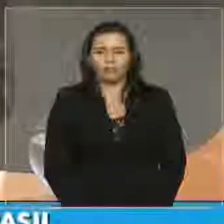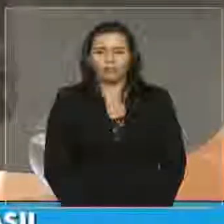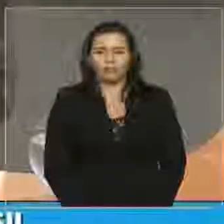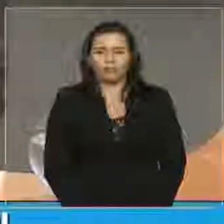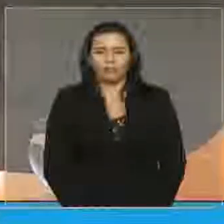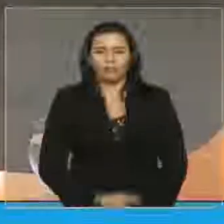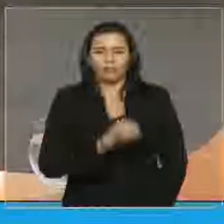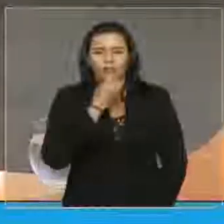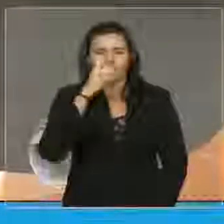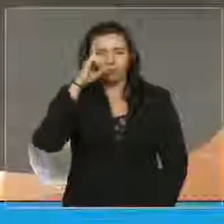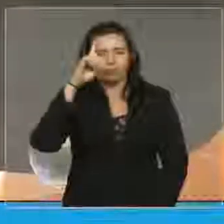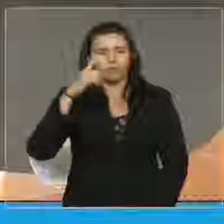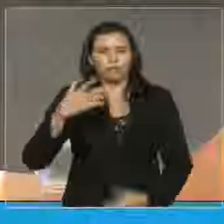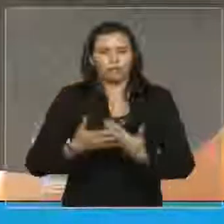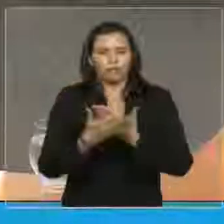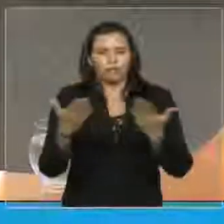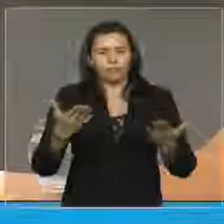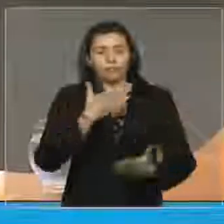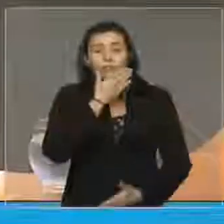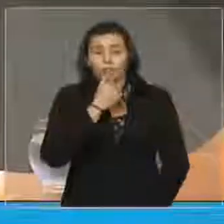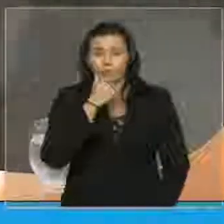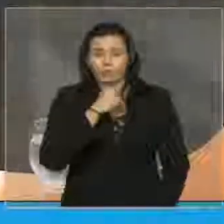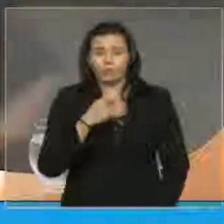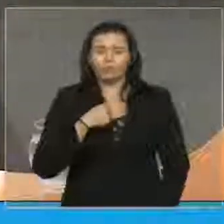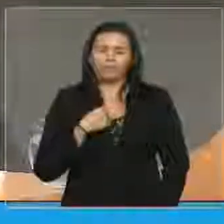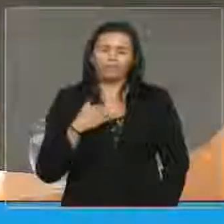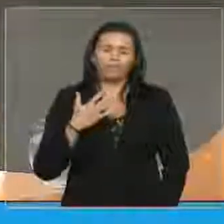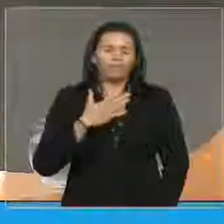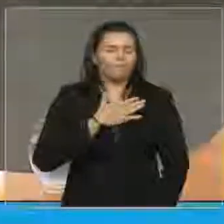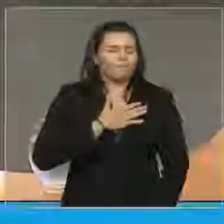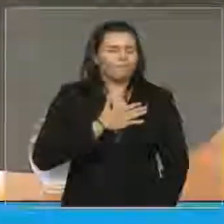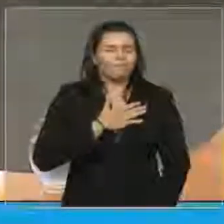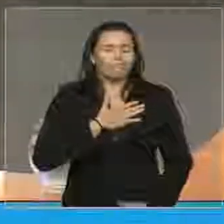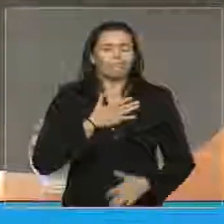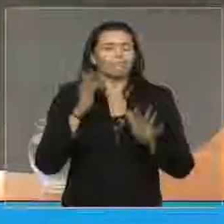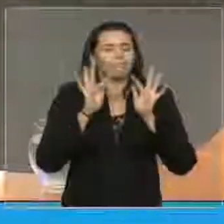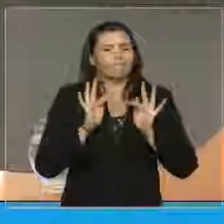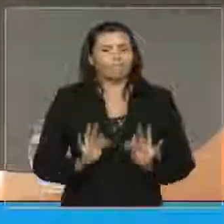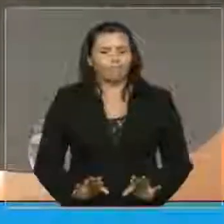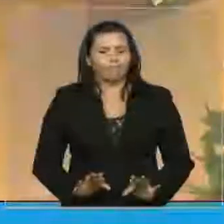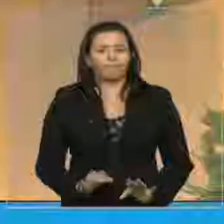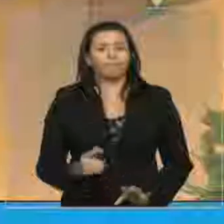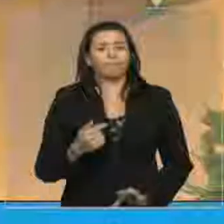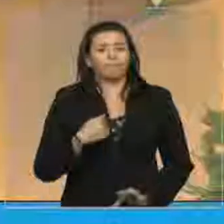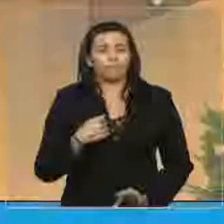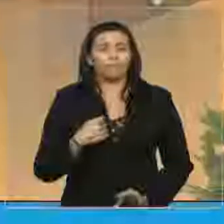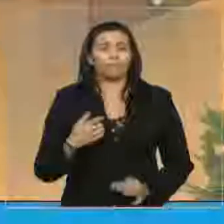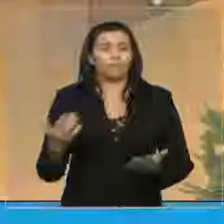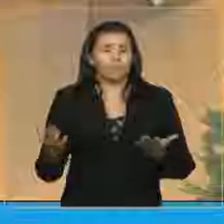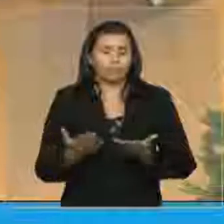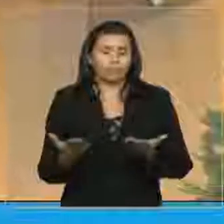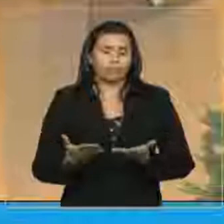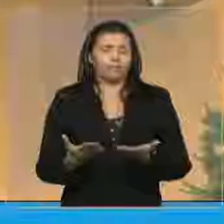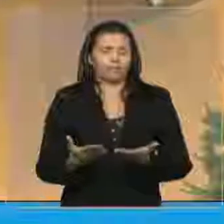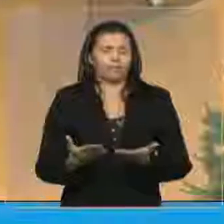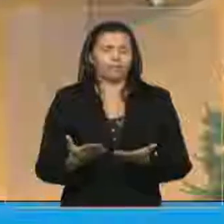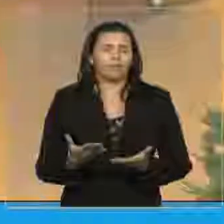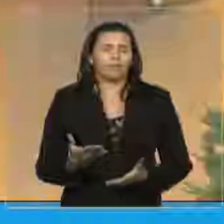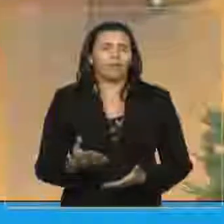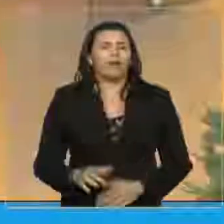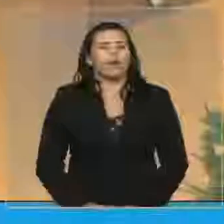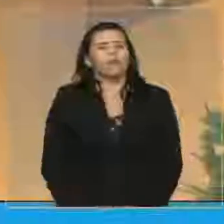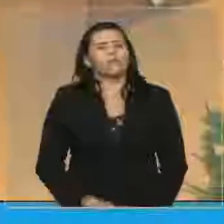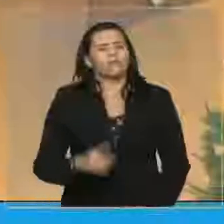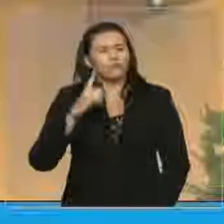Bom dia, senhores e senhoras. É com grande alegria, satisfação e orgulho poder estar aqui celebrando data tão importante para a